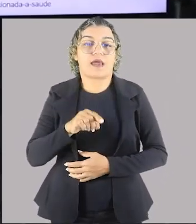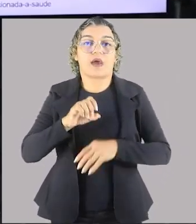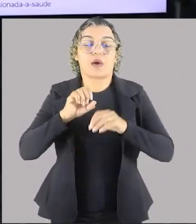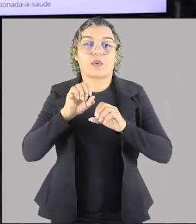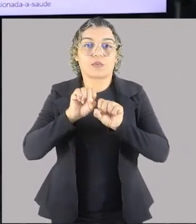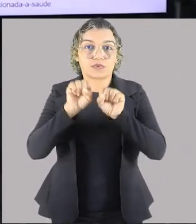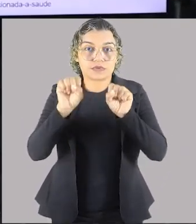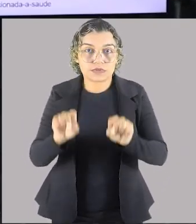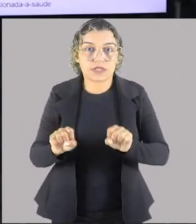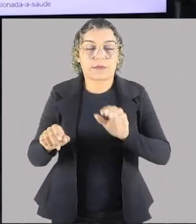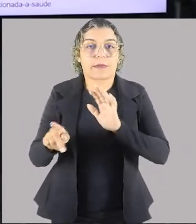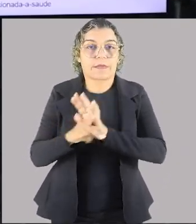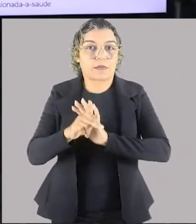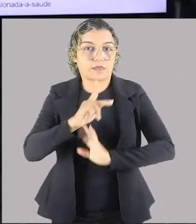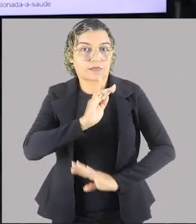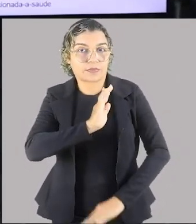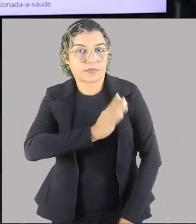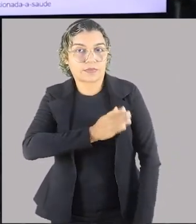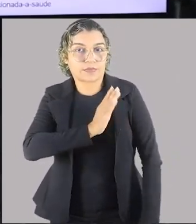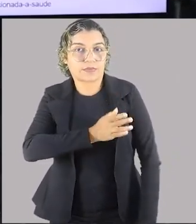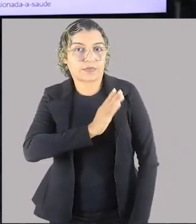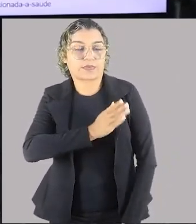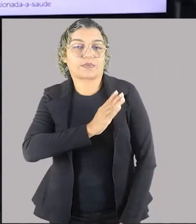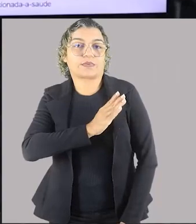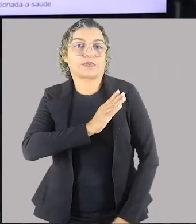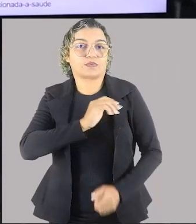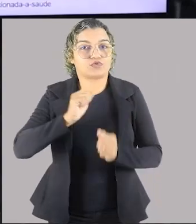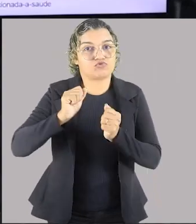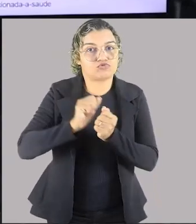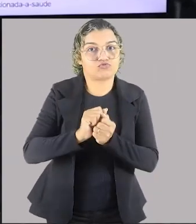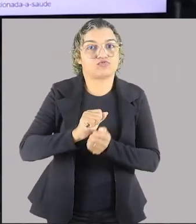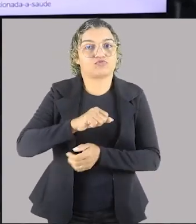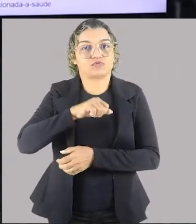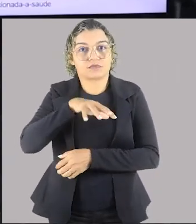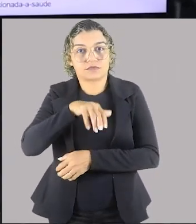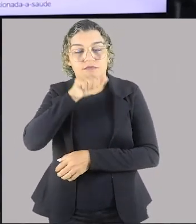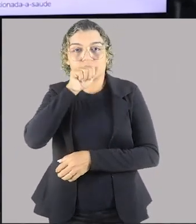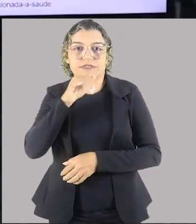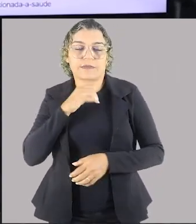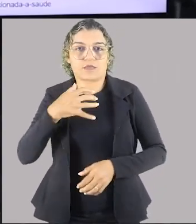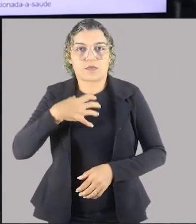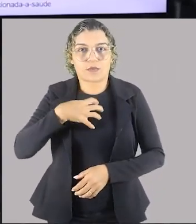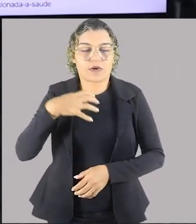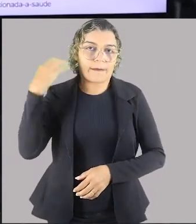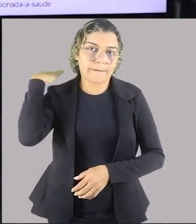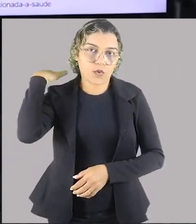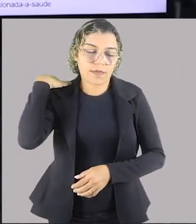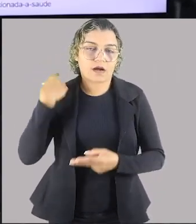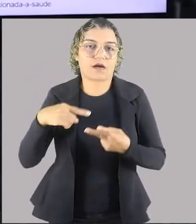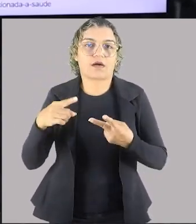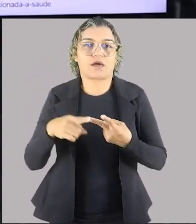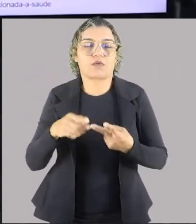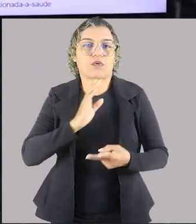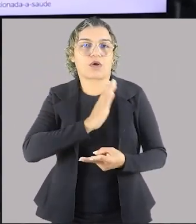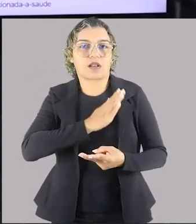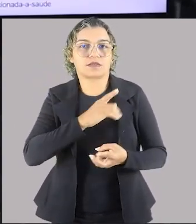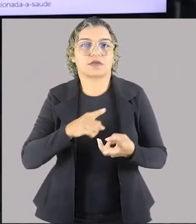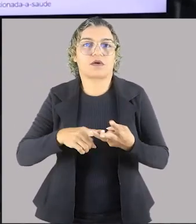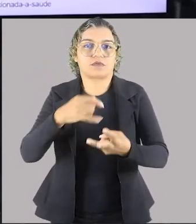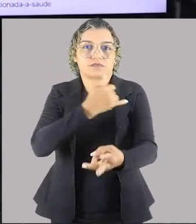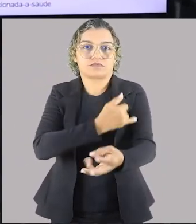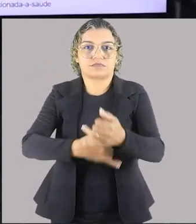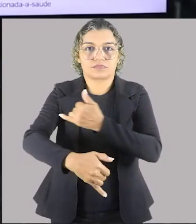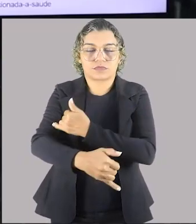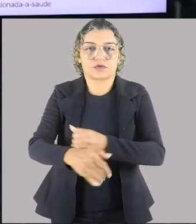sistema cardiorrespiratório, formado por pulmões, coração, vasos e